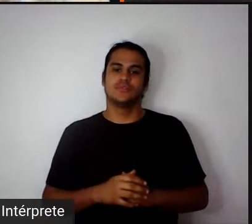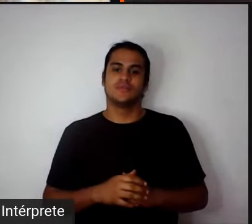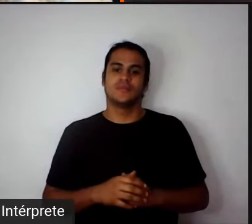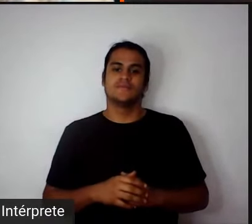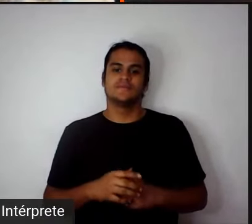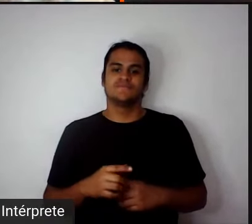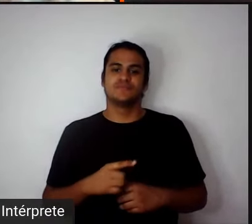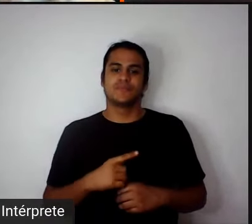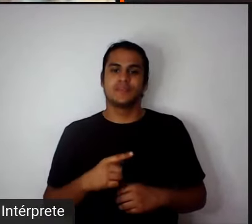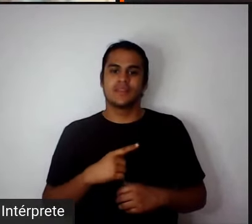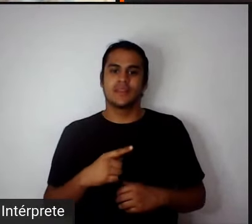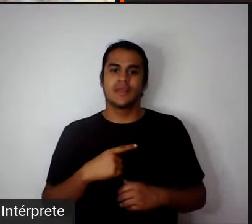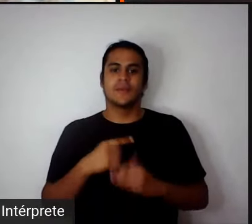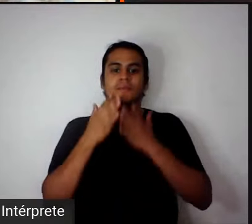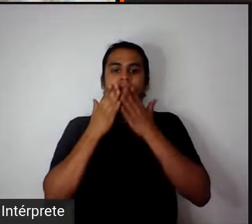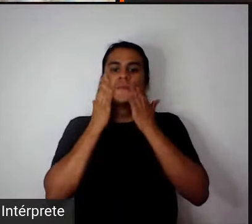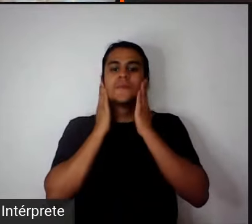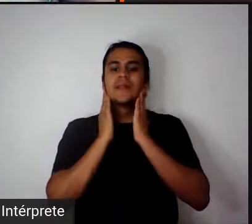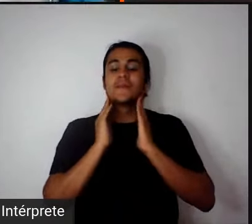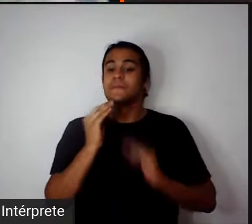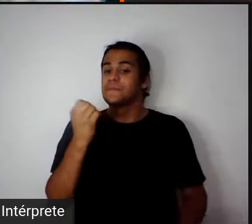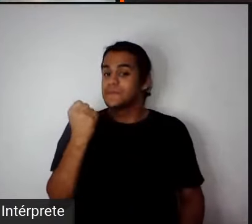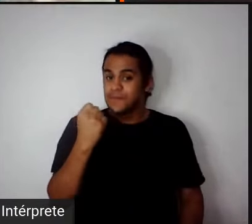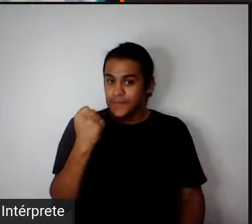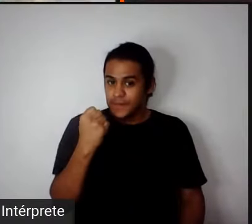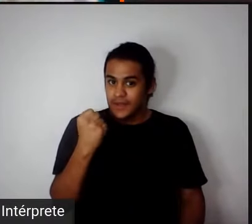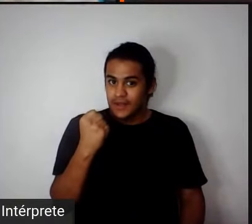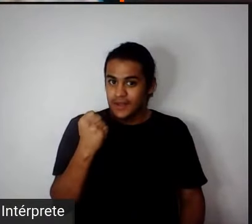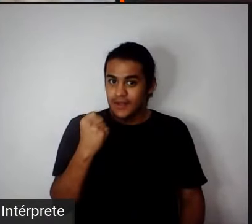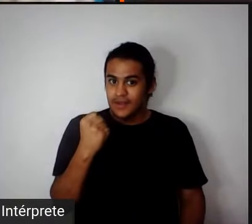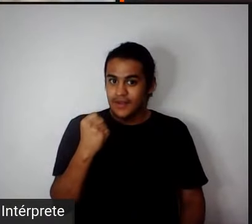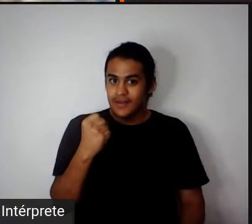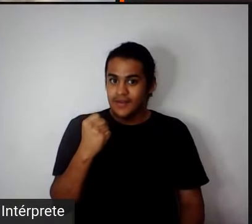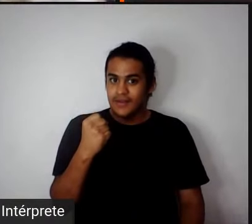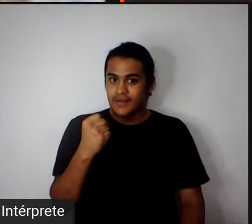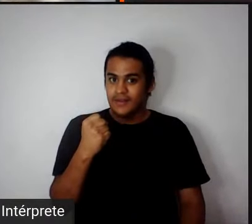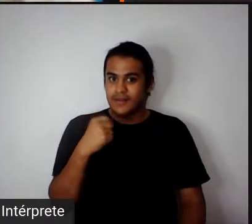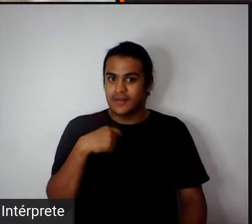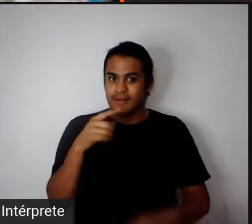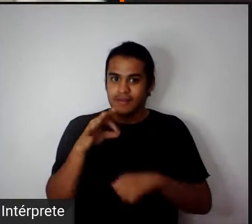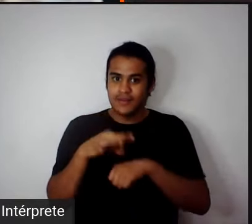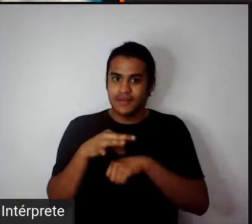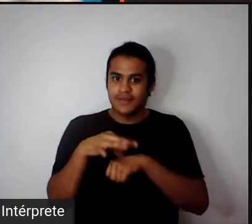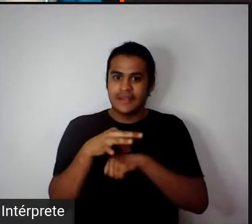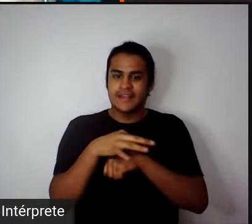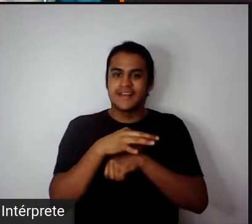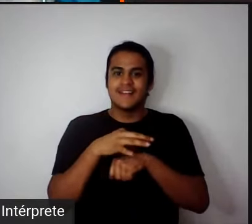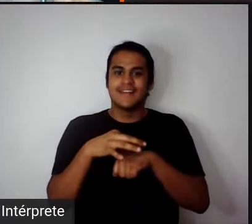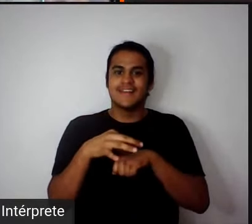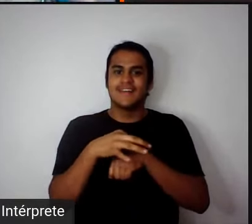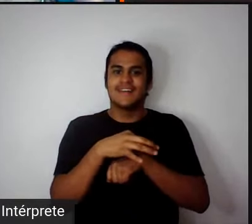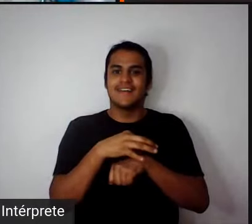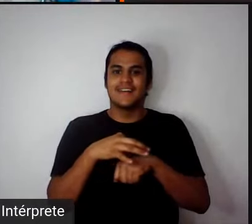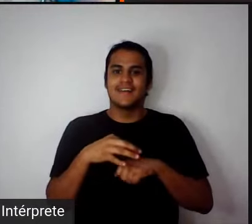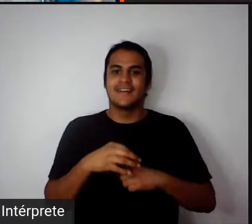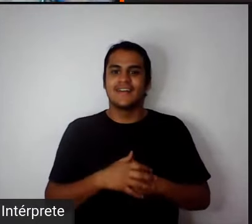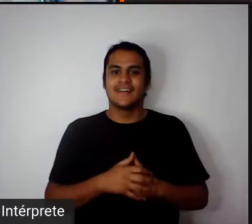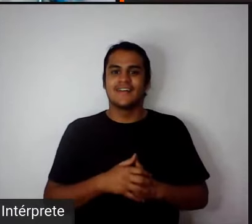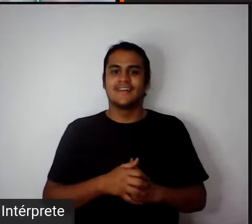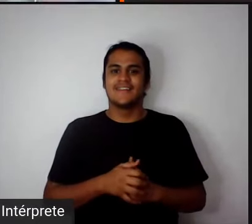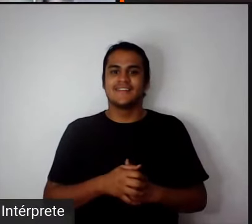é branca com freckles, como se diz freckles? Pintas.